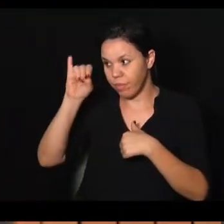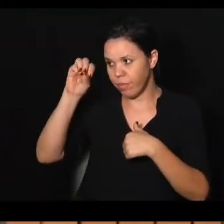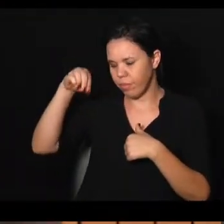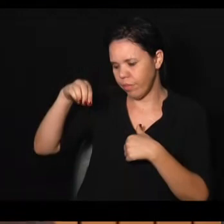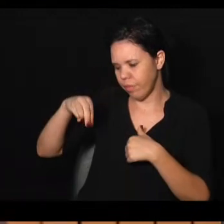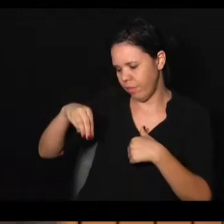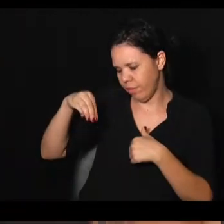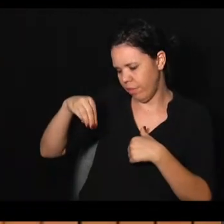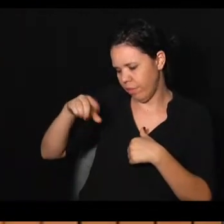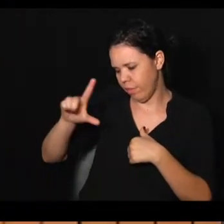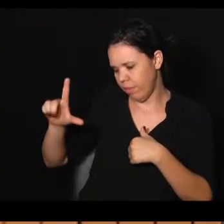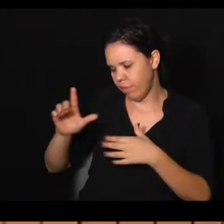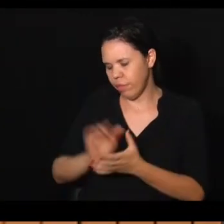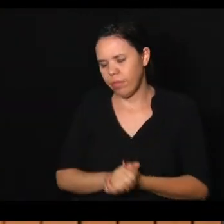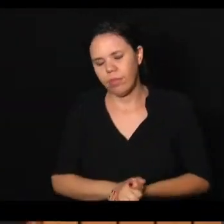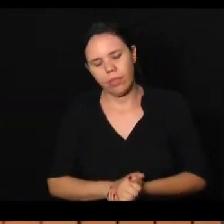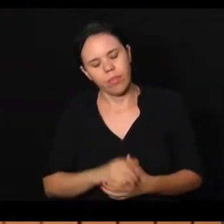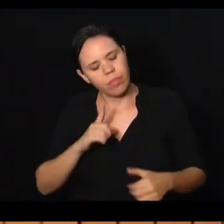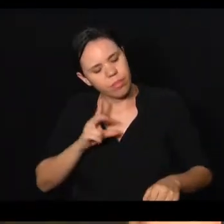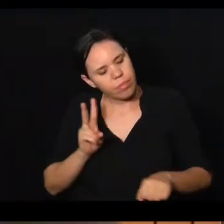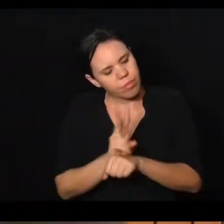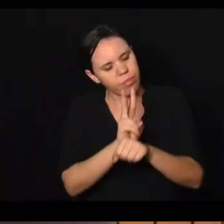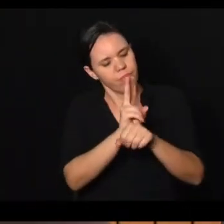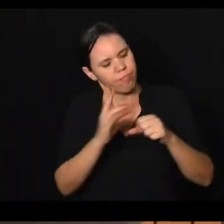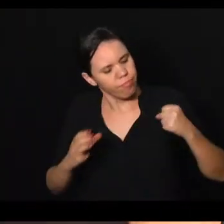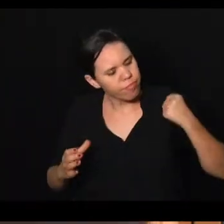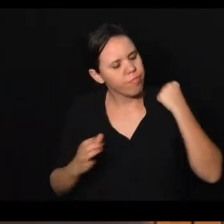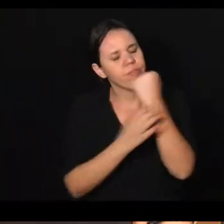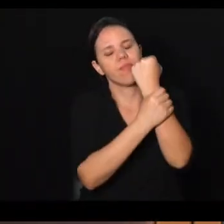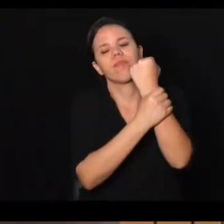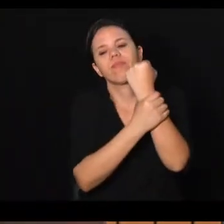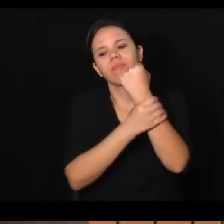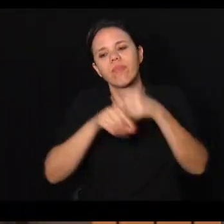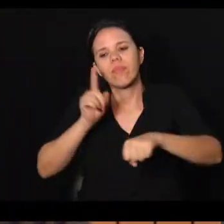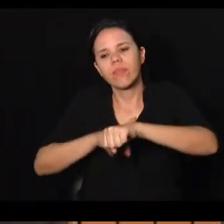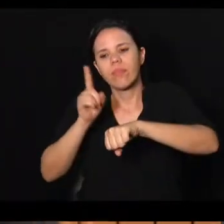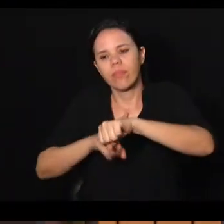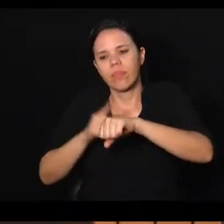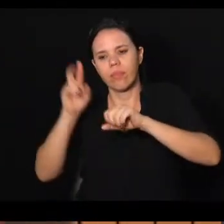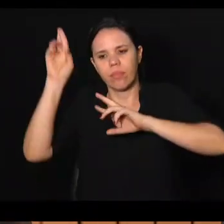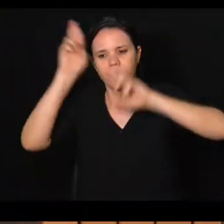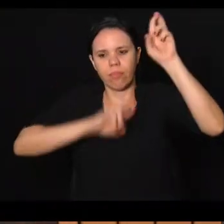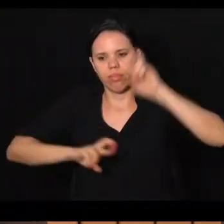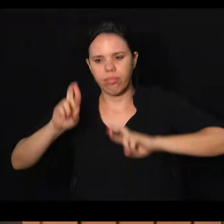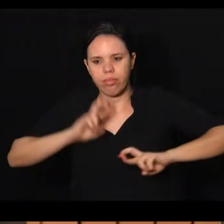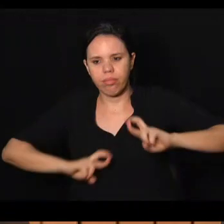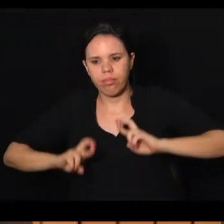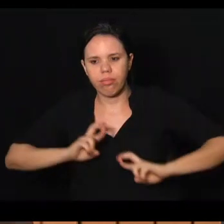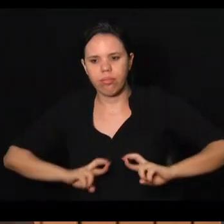se sentir protegida e ela se sentir segura na hora da perícia.